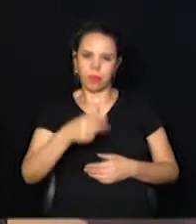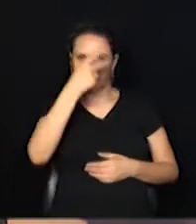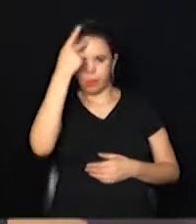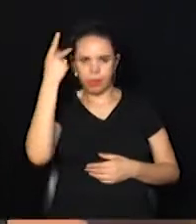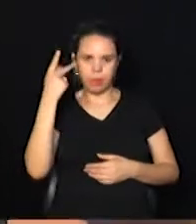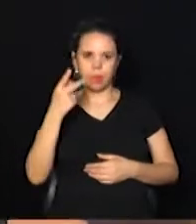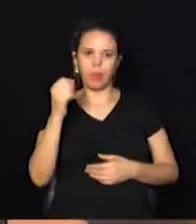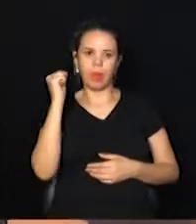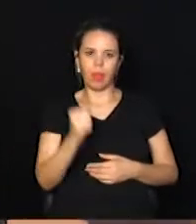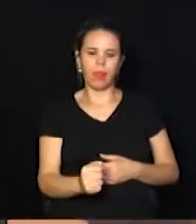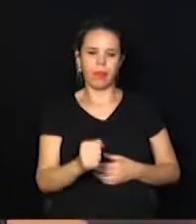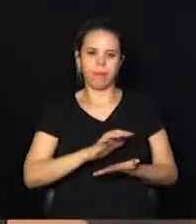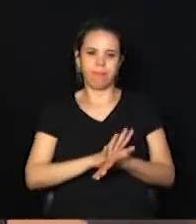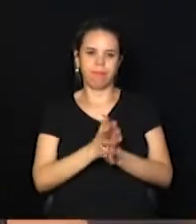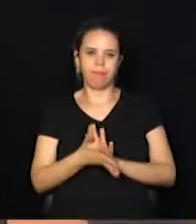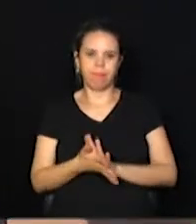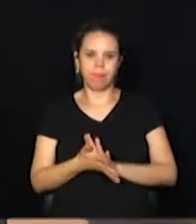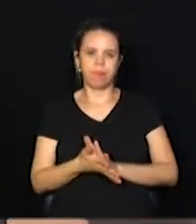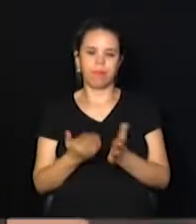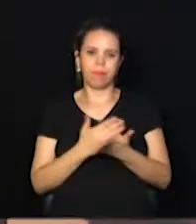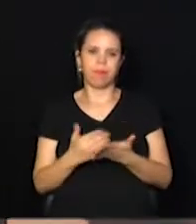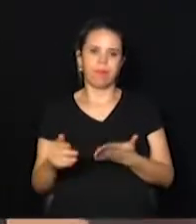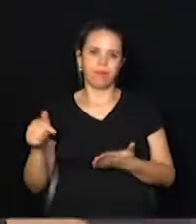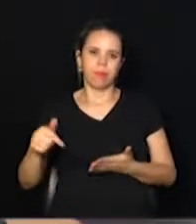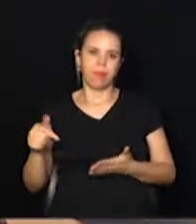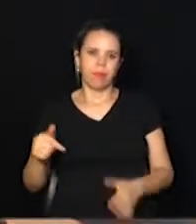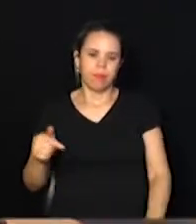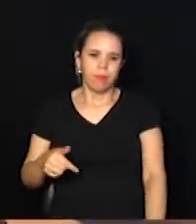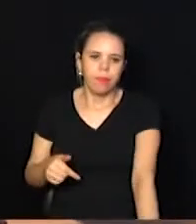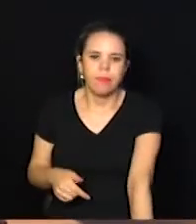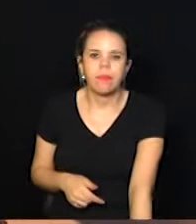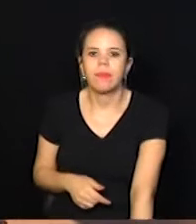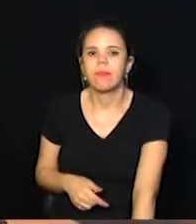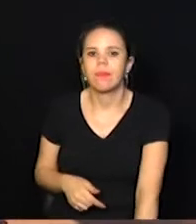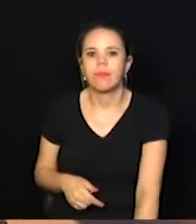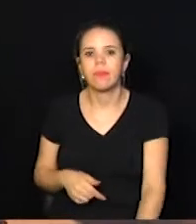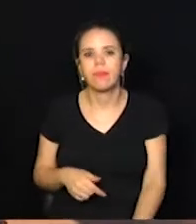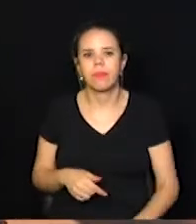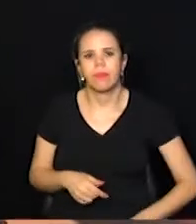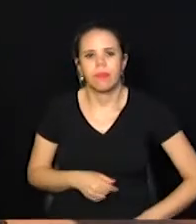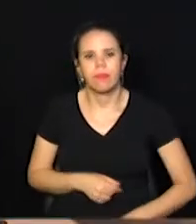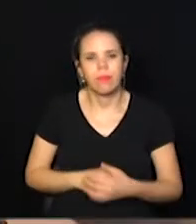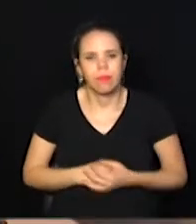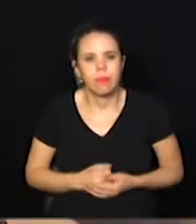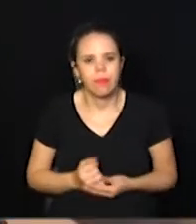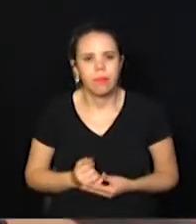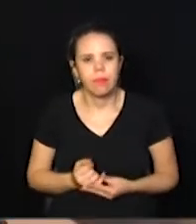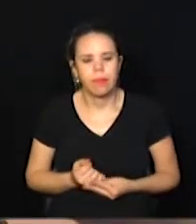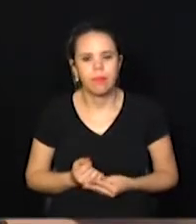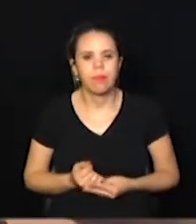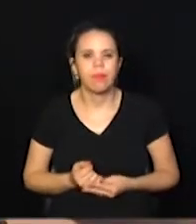assassinato brutal. E para a gente dar início aqui, né, ao nosso ato solene, eu